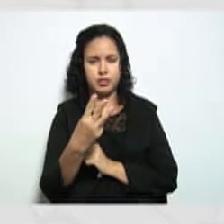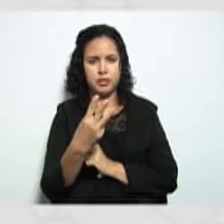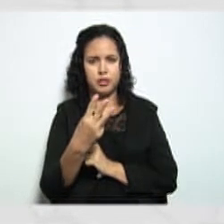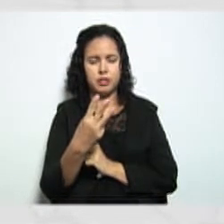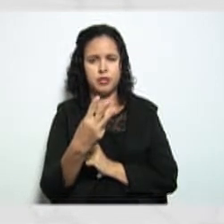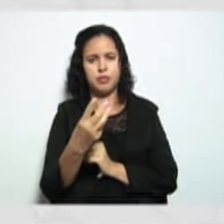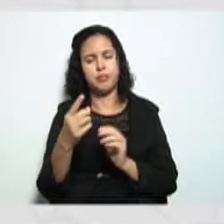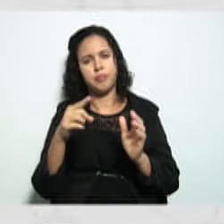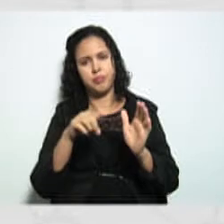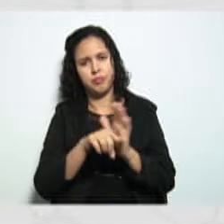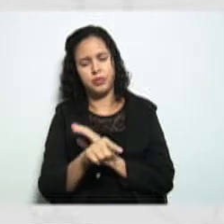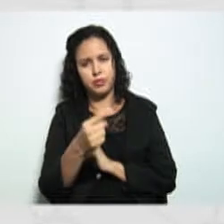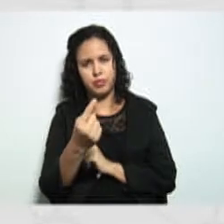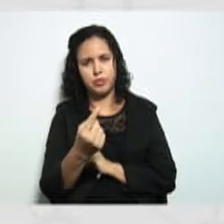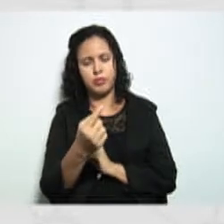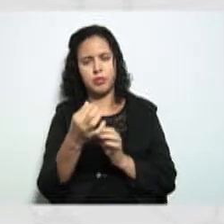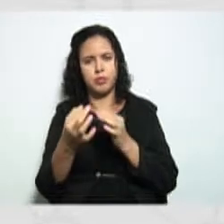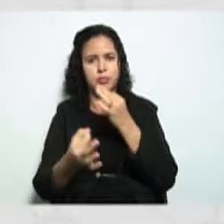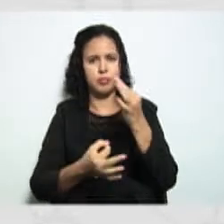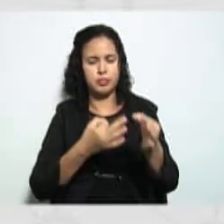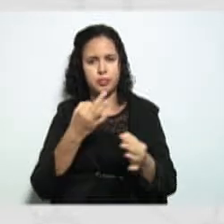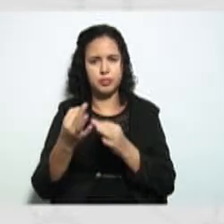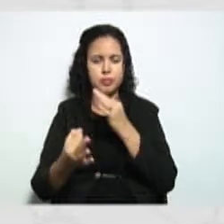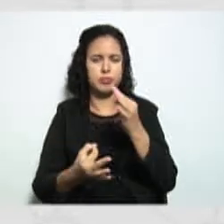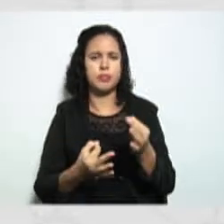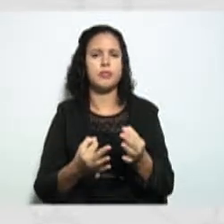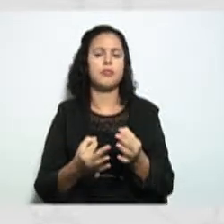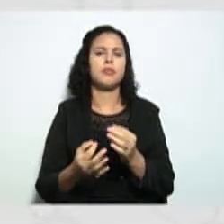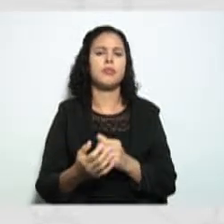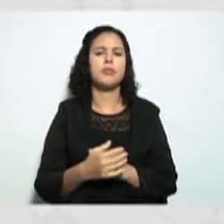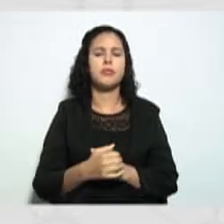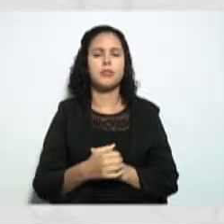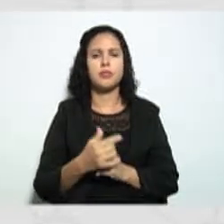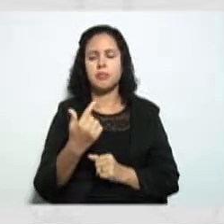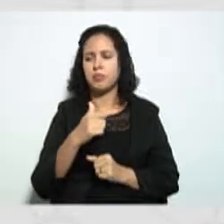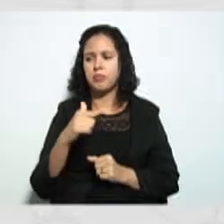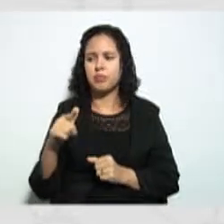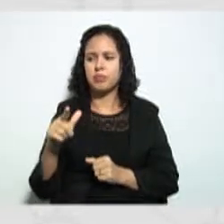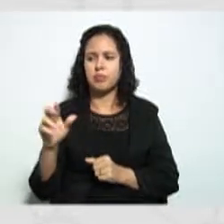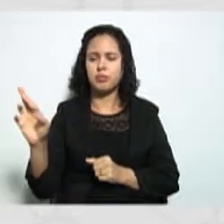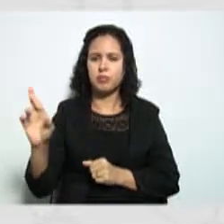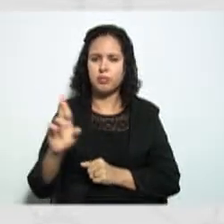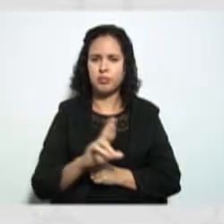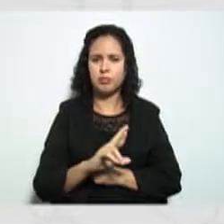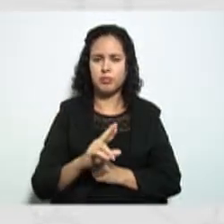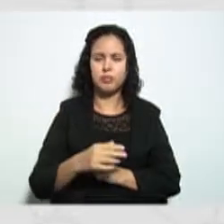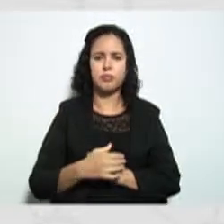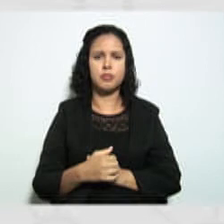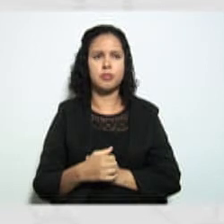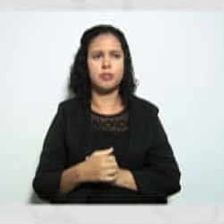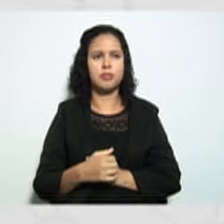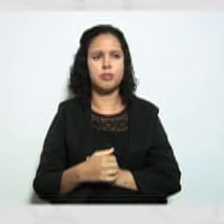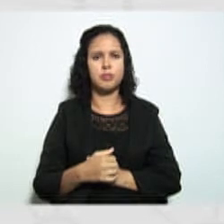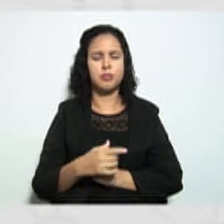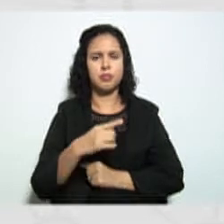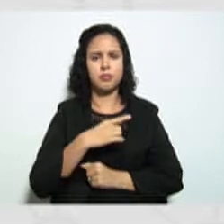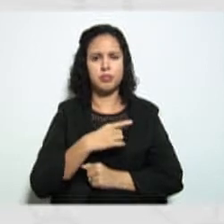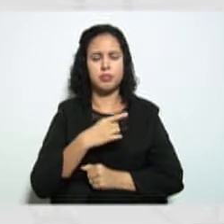1, né? Que não, a gente comentou a resposta da questão número 1, que são as sobras, mas não teve resposta de alunos, teve? Nós tivemos aqui a resposta